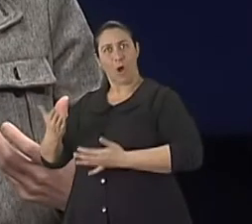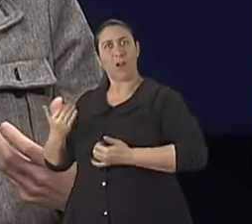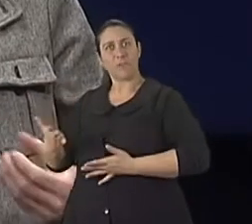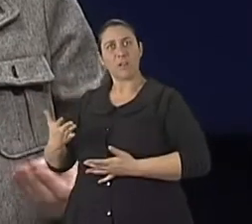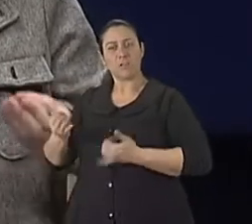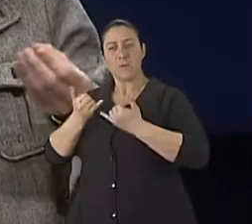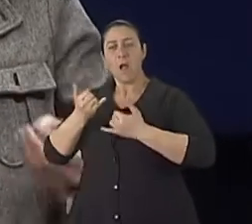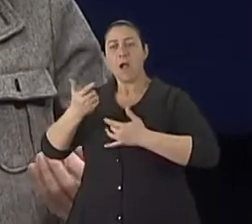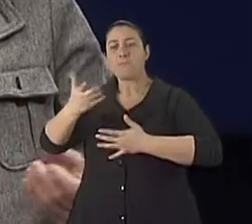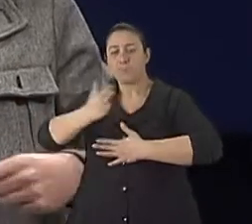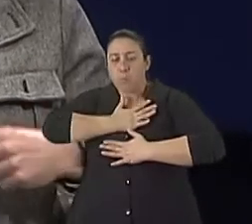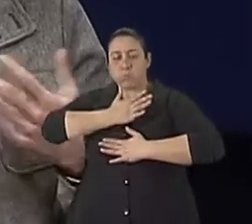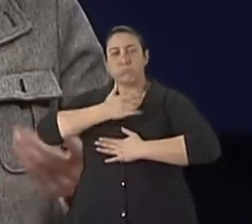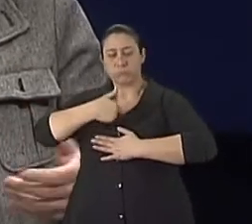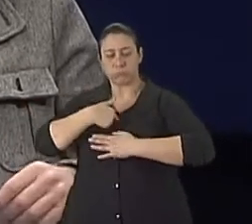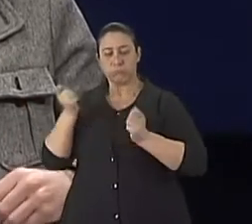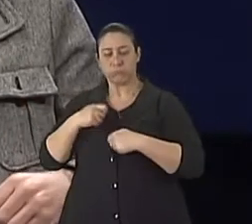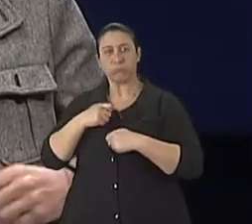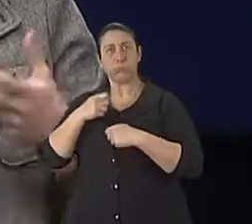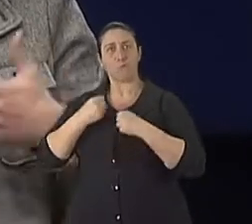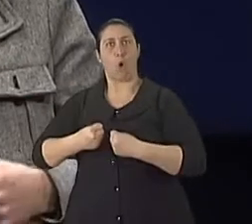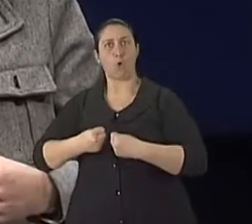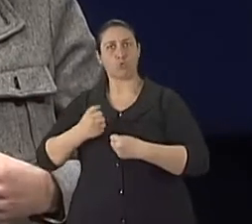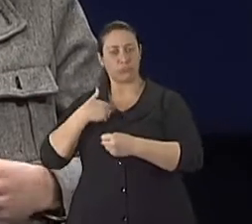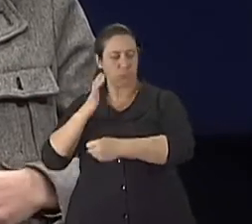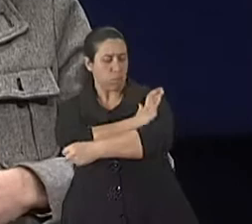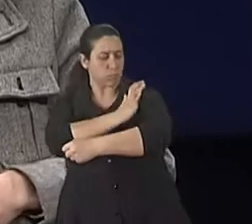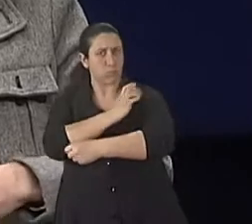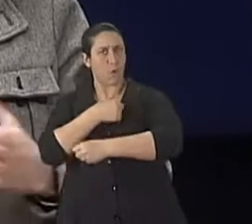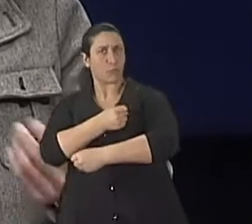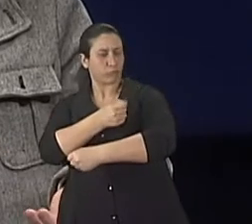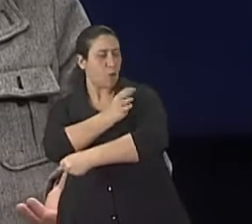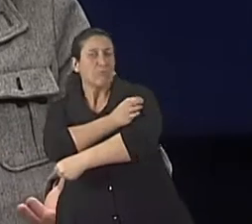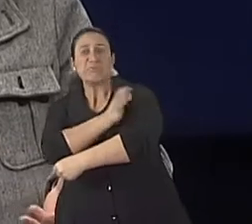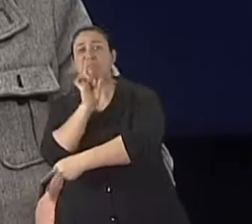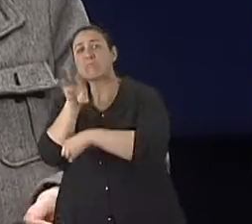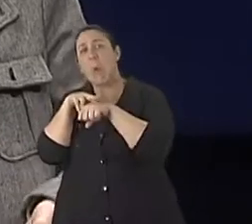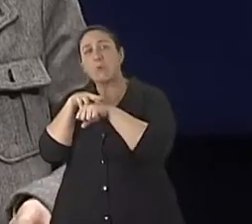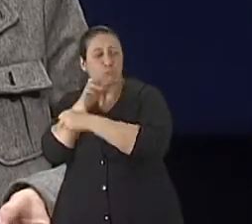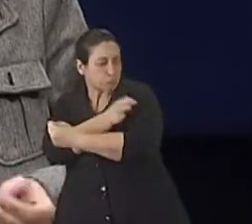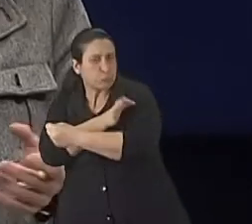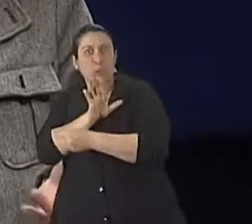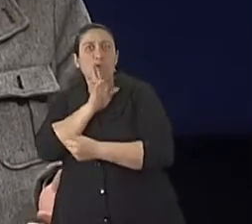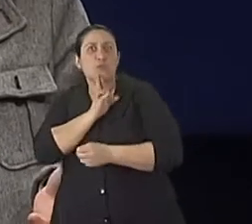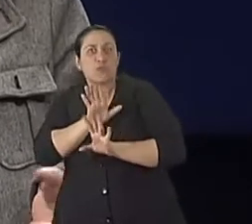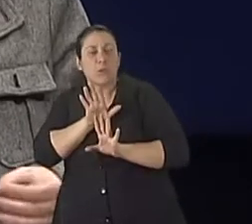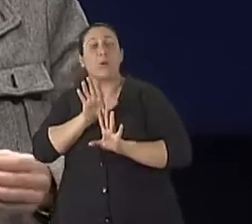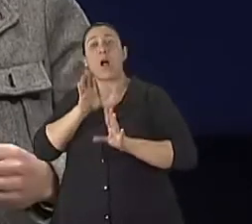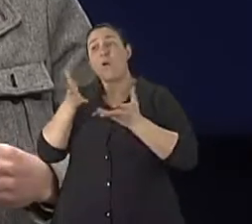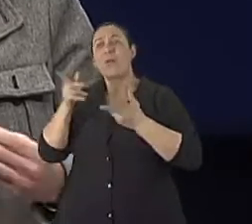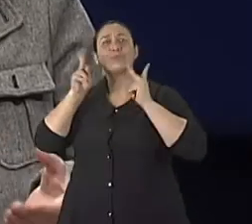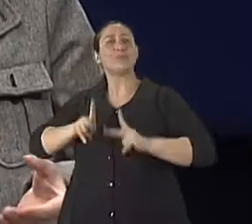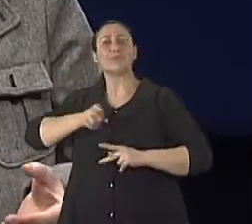impacto sem aguentar as forças não por menores que sejam a própria força digamos do organismo estatal o peso do corpo e se esse disco não aguenta mais